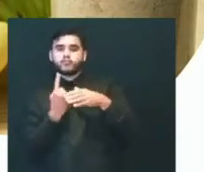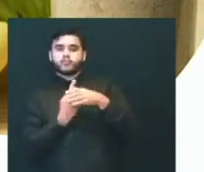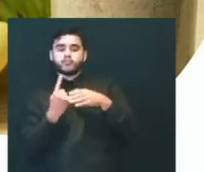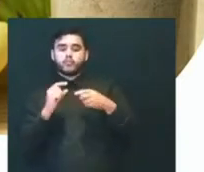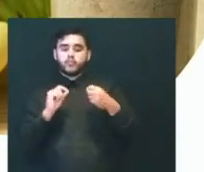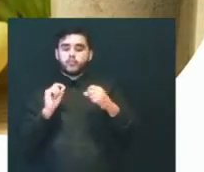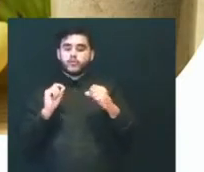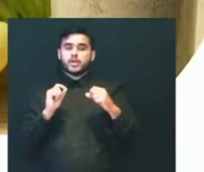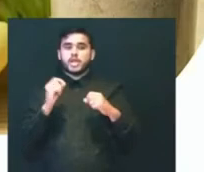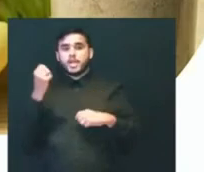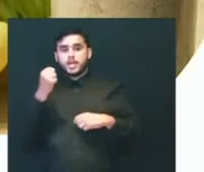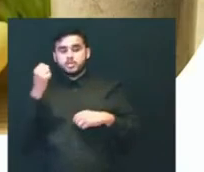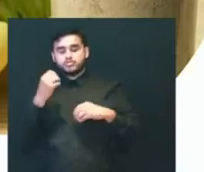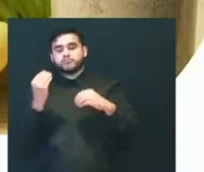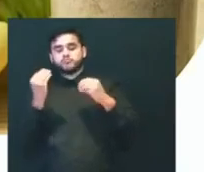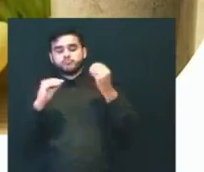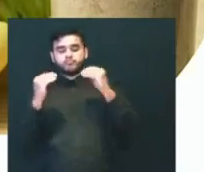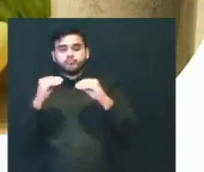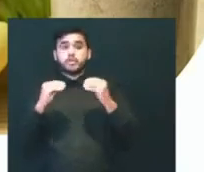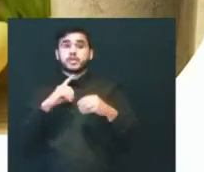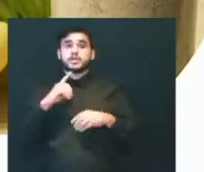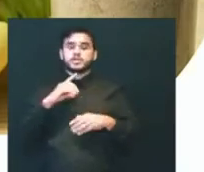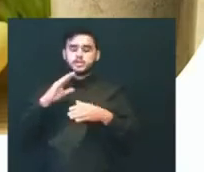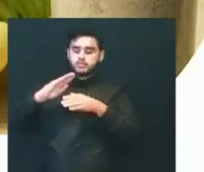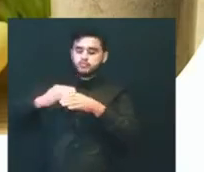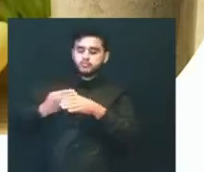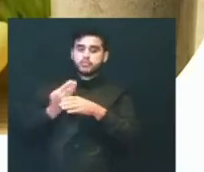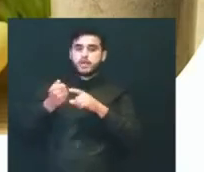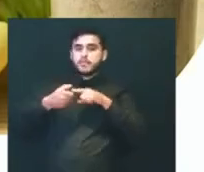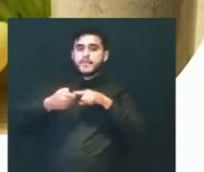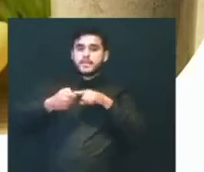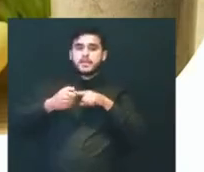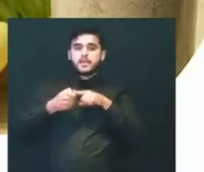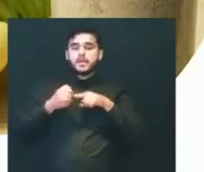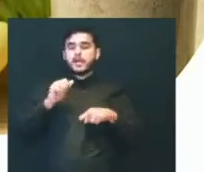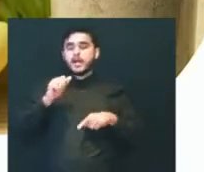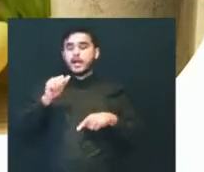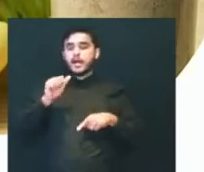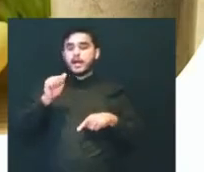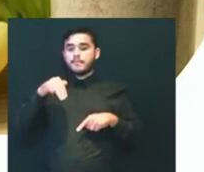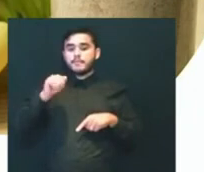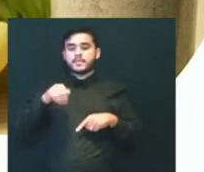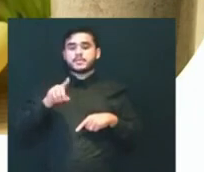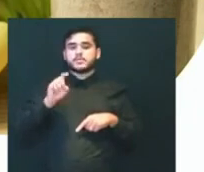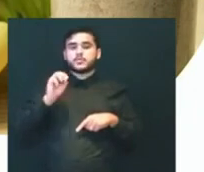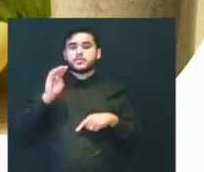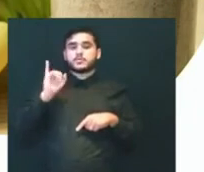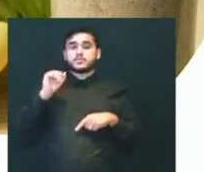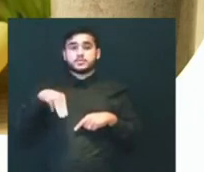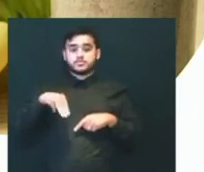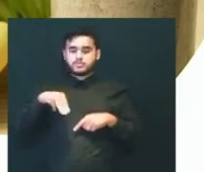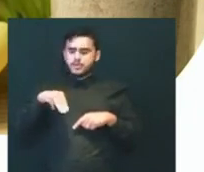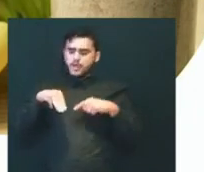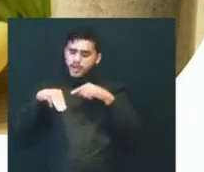é o leite e é a pasta de amendoim. A pasta de amendoim nada mais é do que o amendoim triturado, né, o amendoim natural torrado. Isso